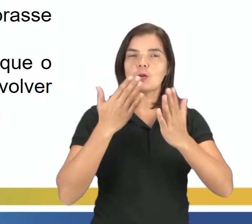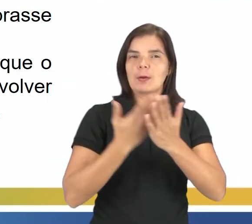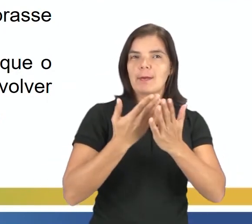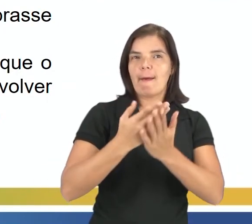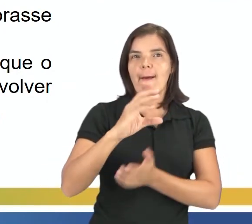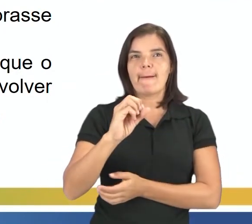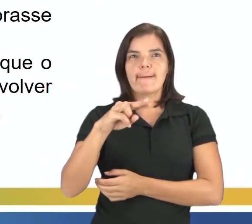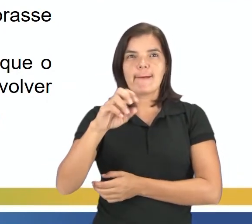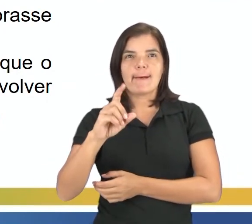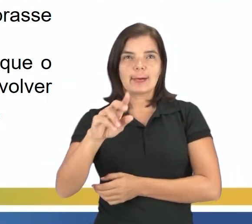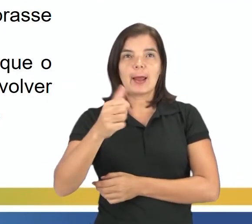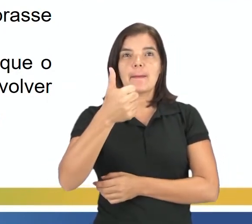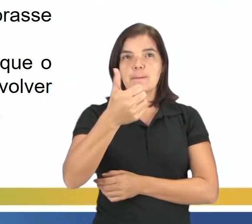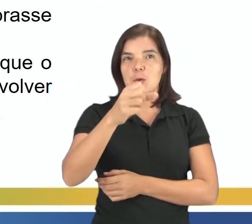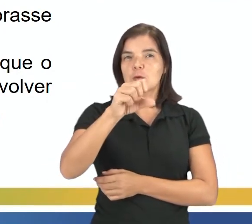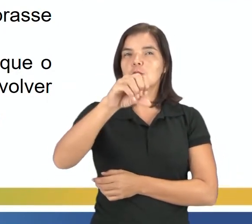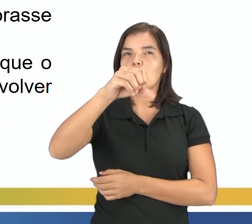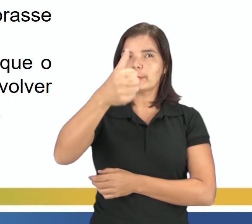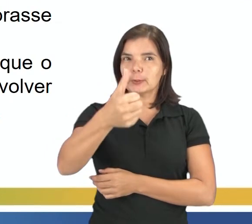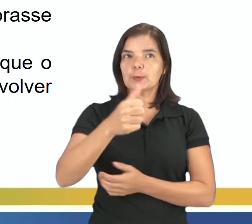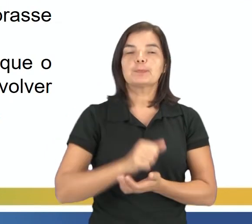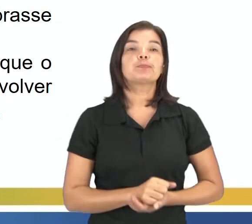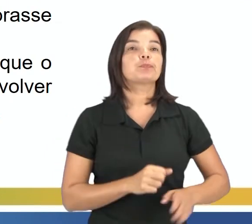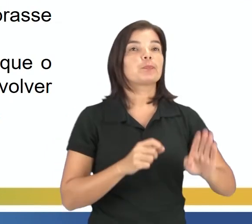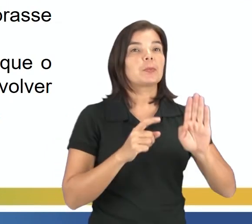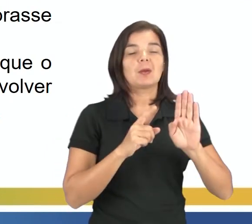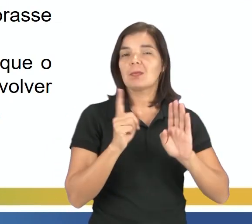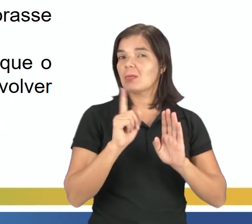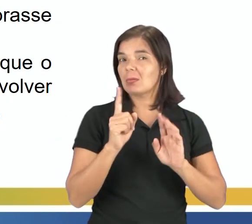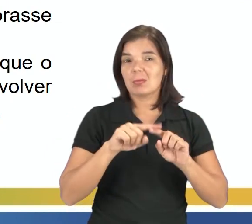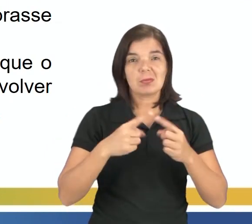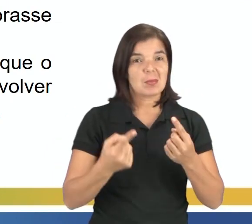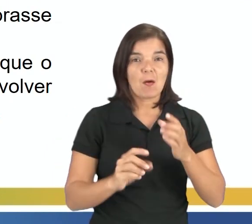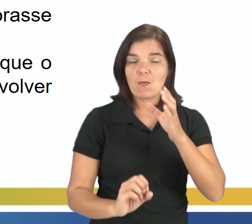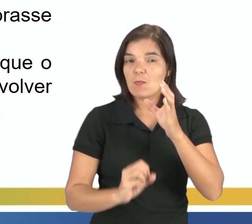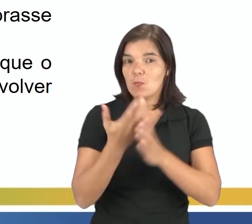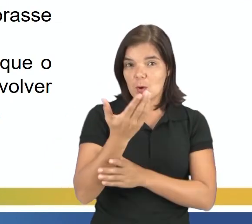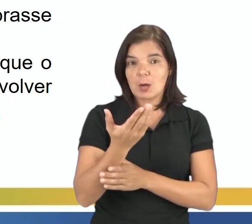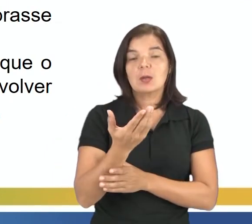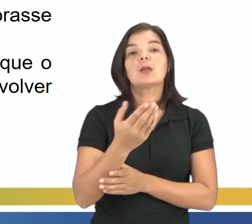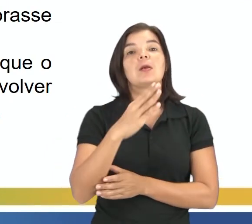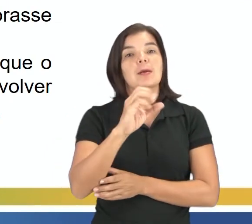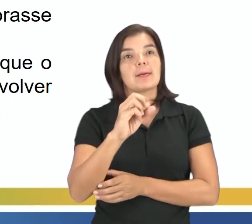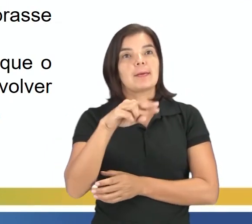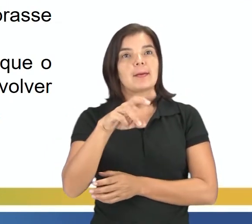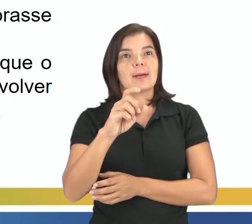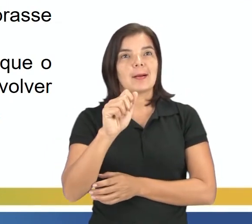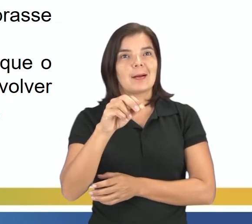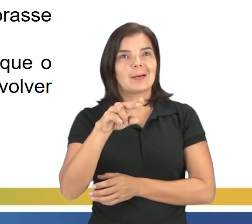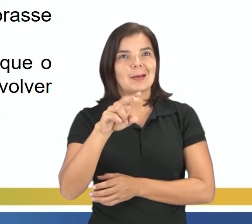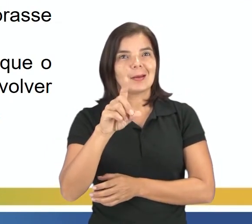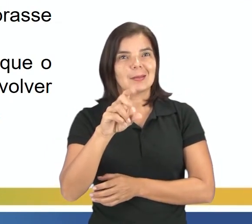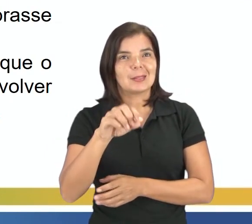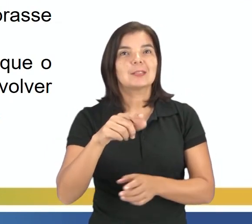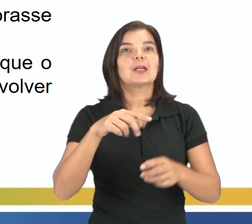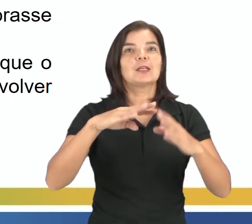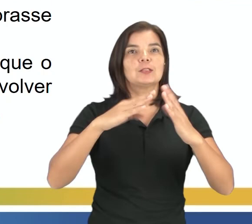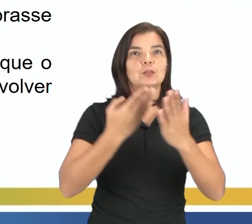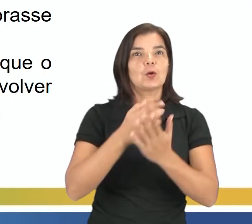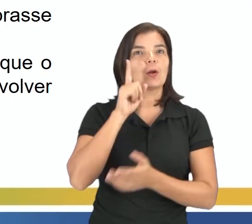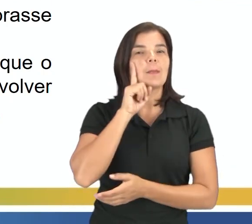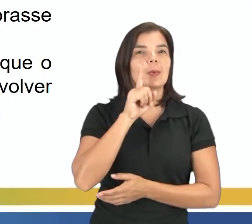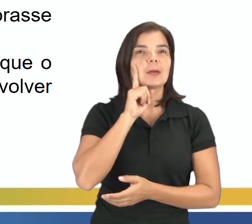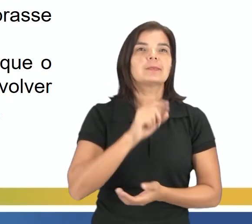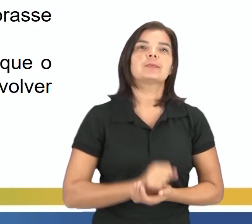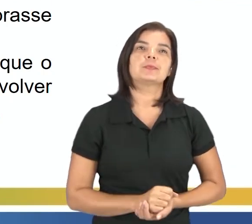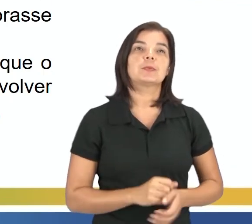do Canadá em 1891? Não, né, gente? Ele foi criado por um canadense em uma escola americana. O basquete